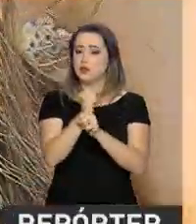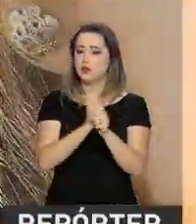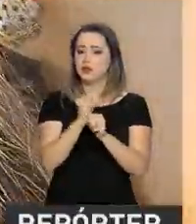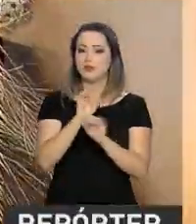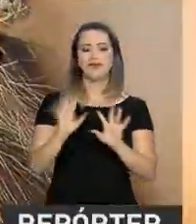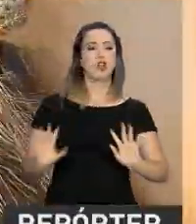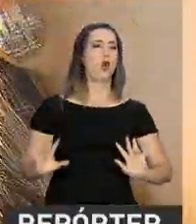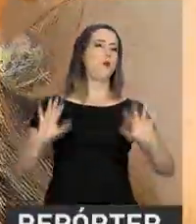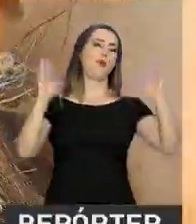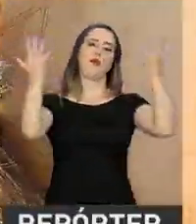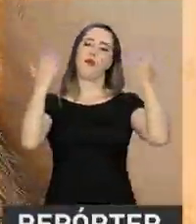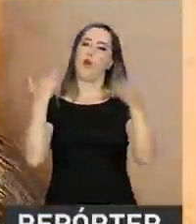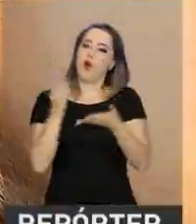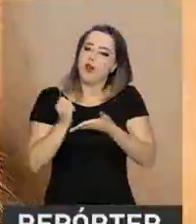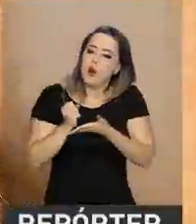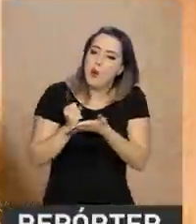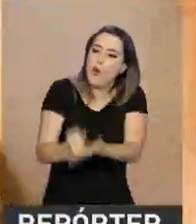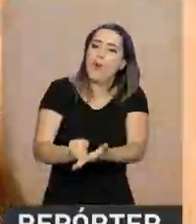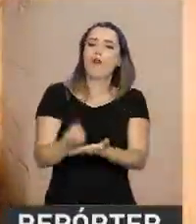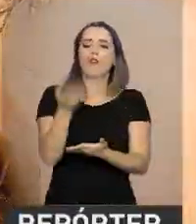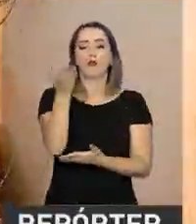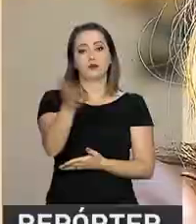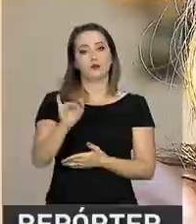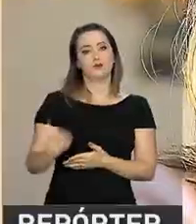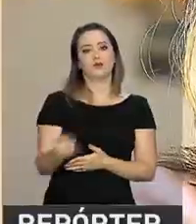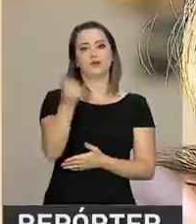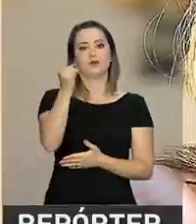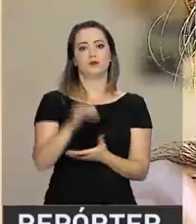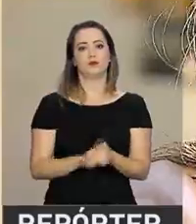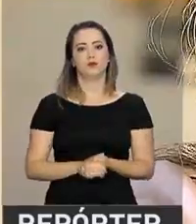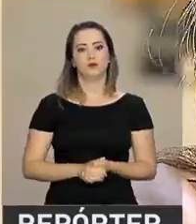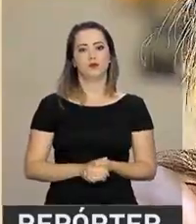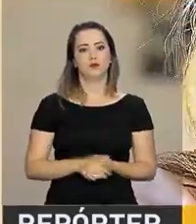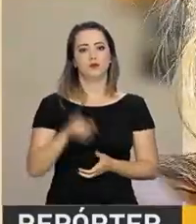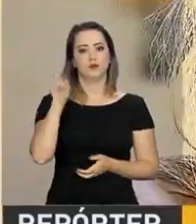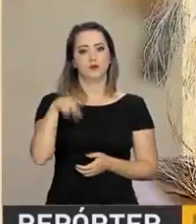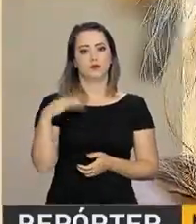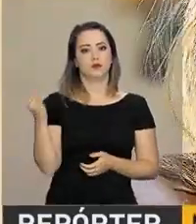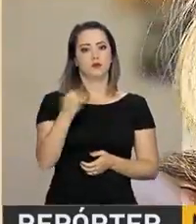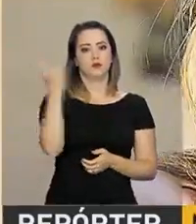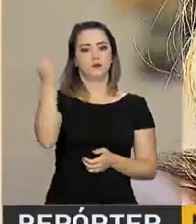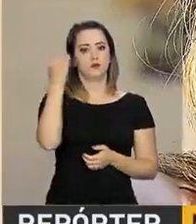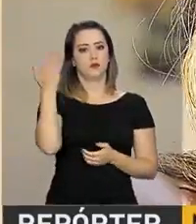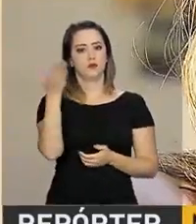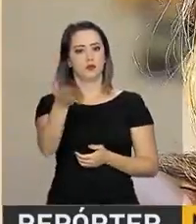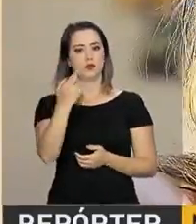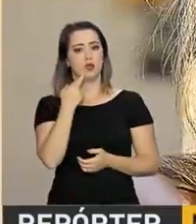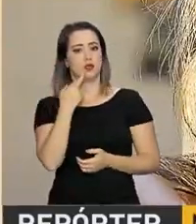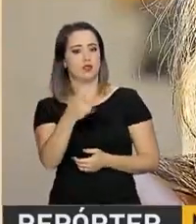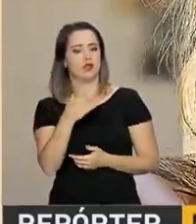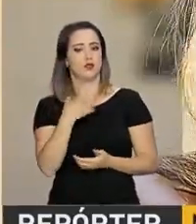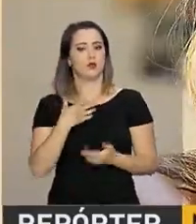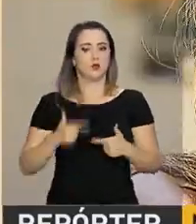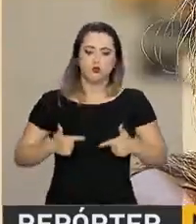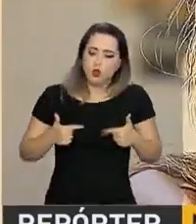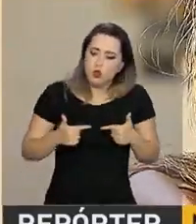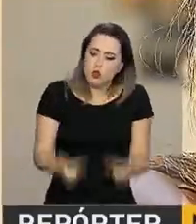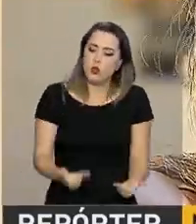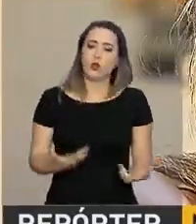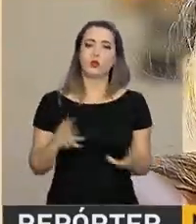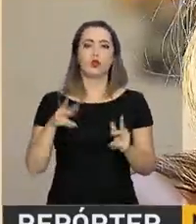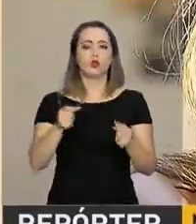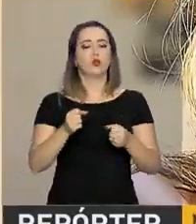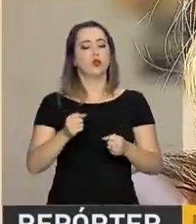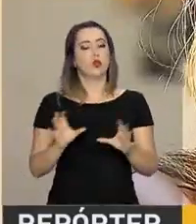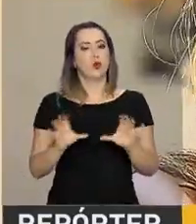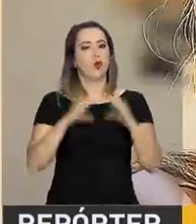as possibilidades oferecidas ao aluno surdo no Enem. São iniciativas muito importantes, resultado de muitas lutas de toda a comunidade